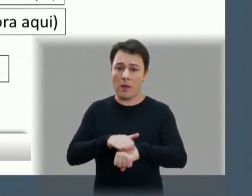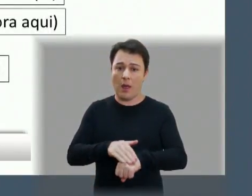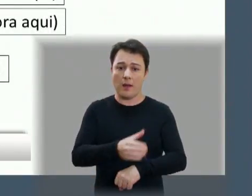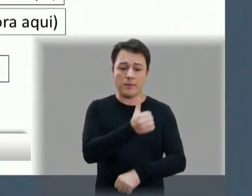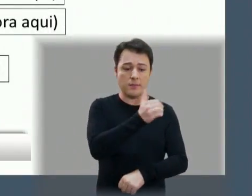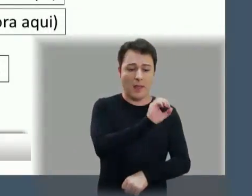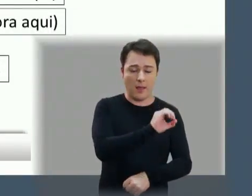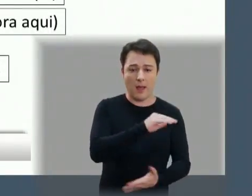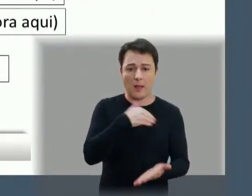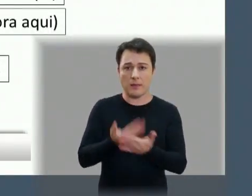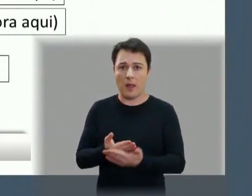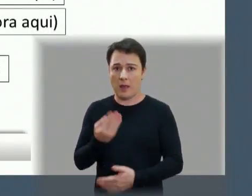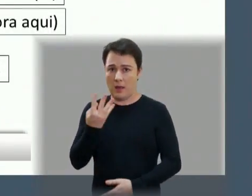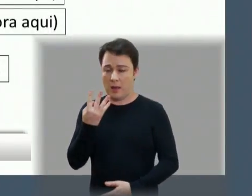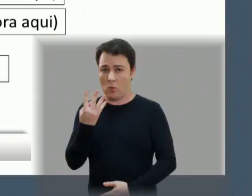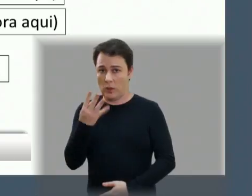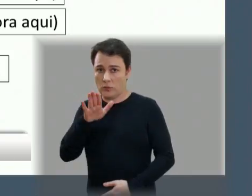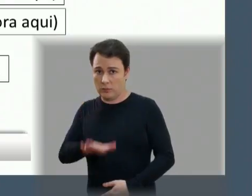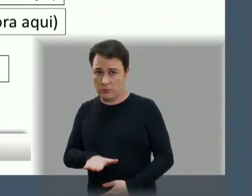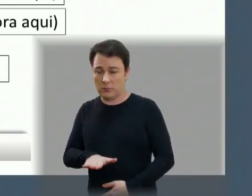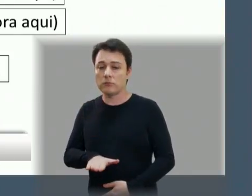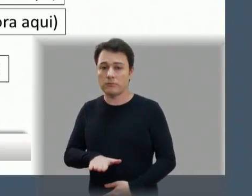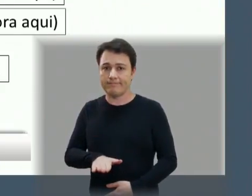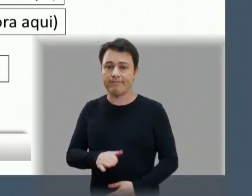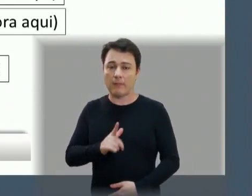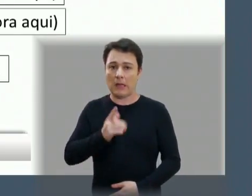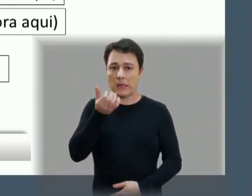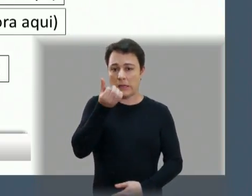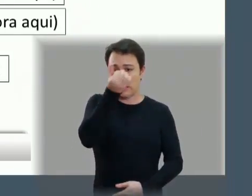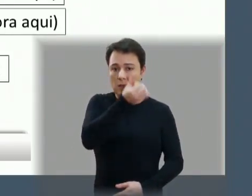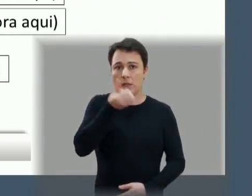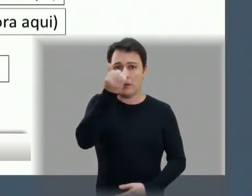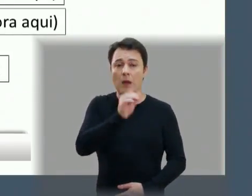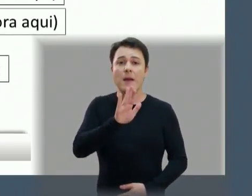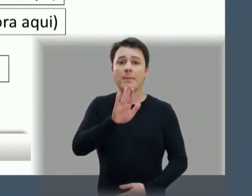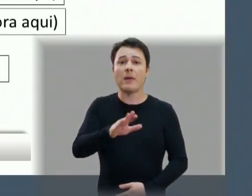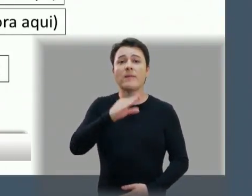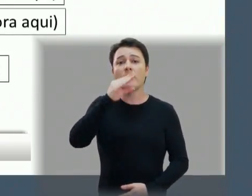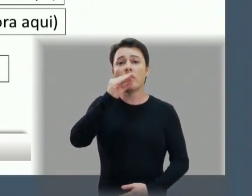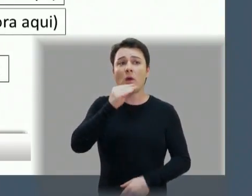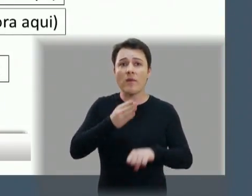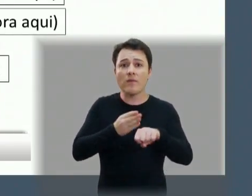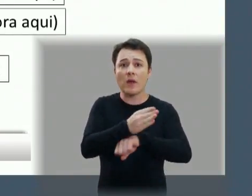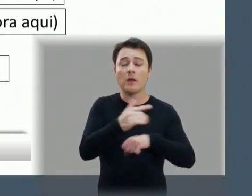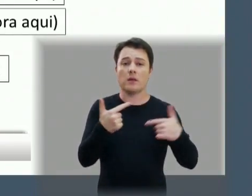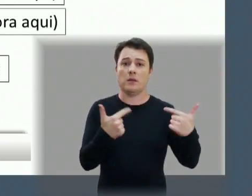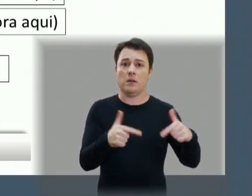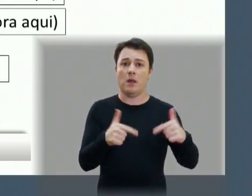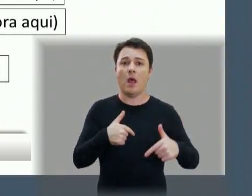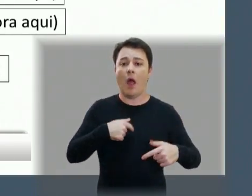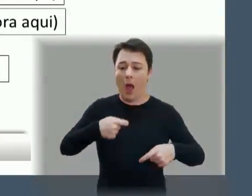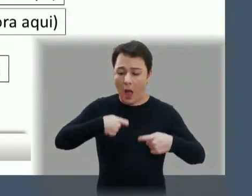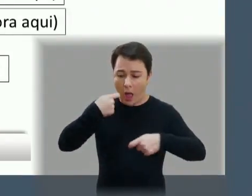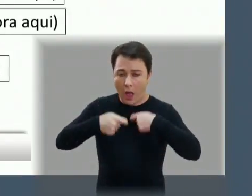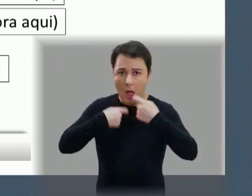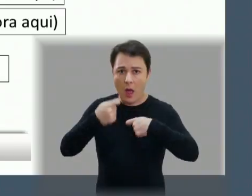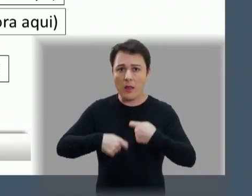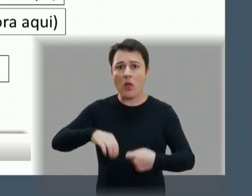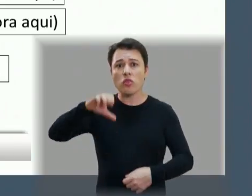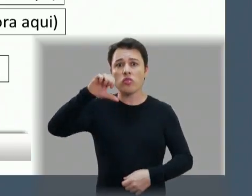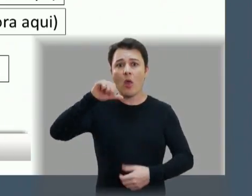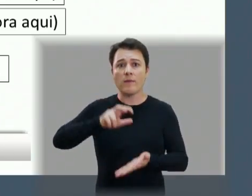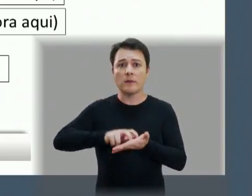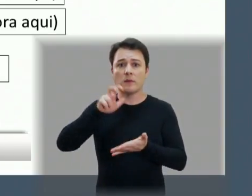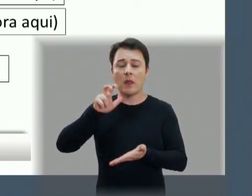10 às 16, são 6 horas. O difícil é o funcionário que vai trabalhar, ele vai ter que almoçar 9 horas da manhã para sair